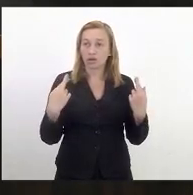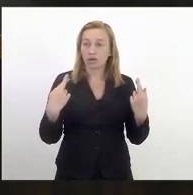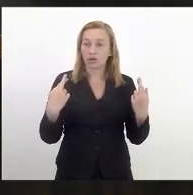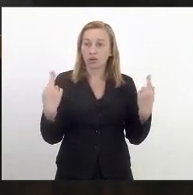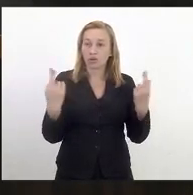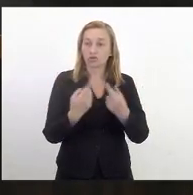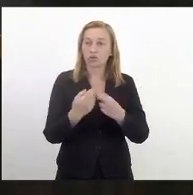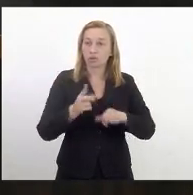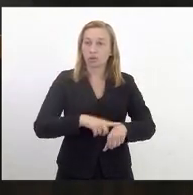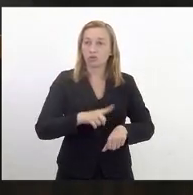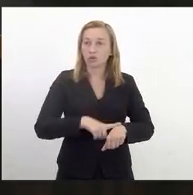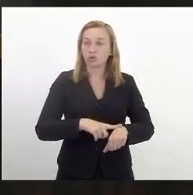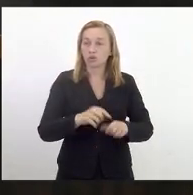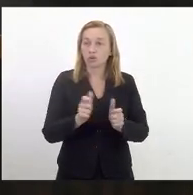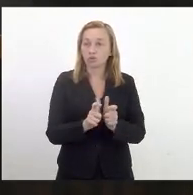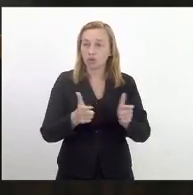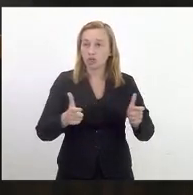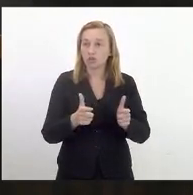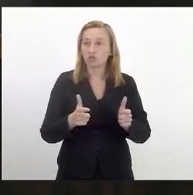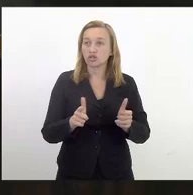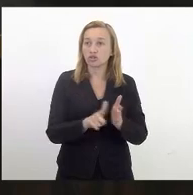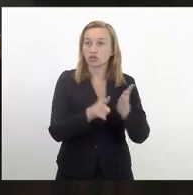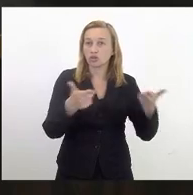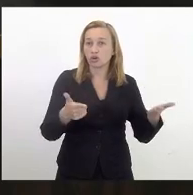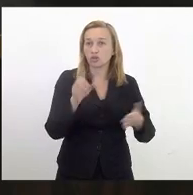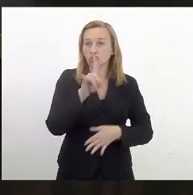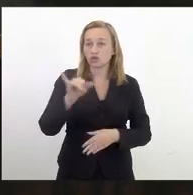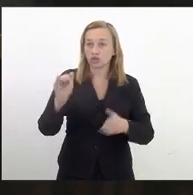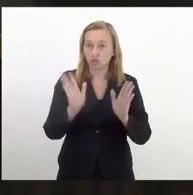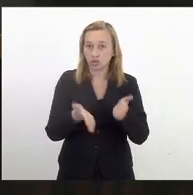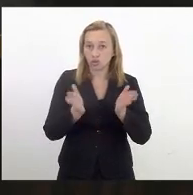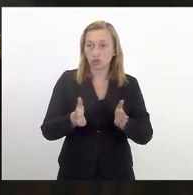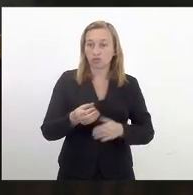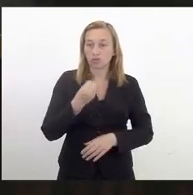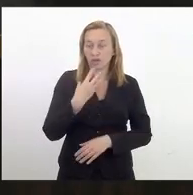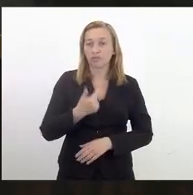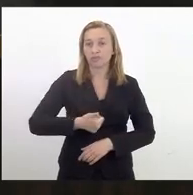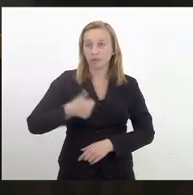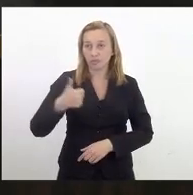de um grande jornal do dia de hoje Ben 1º